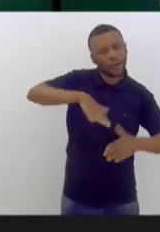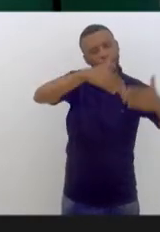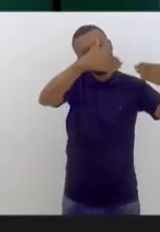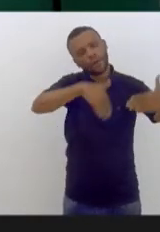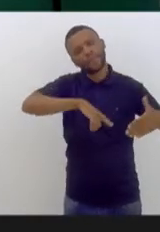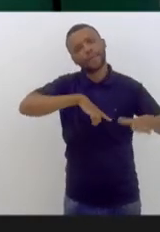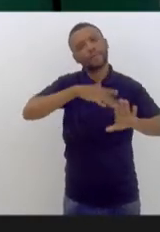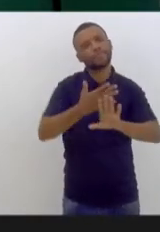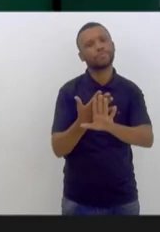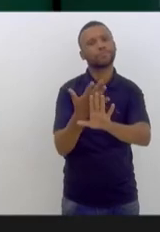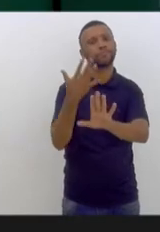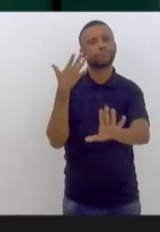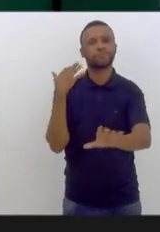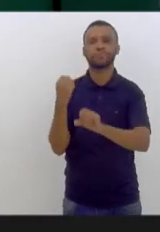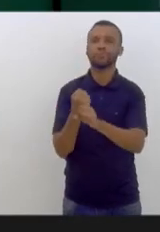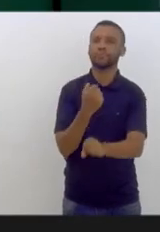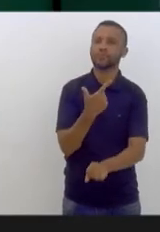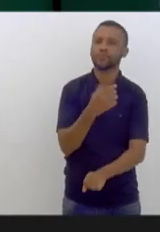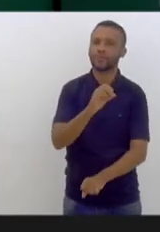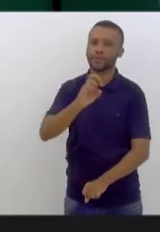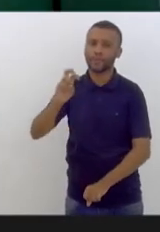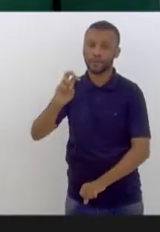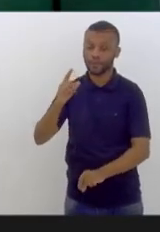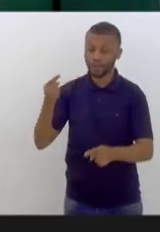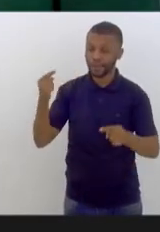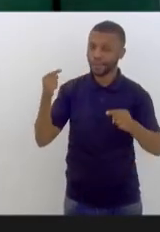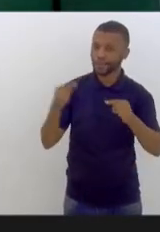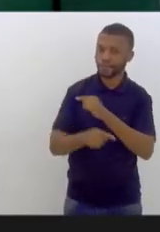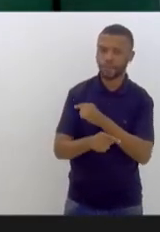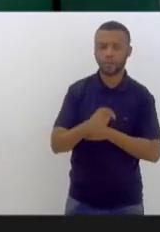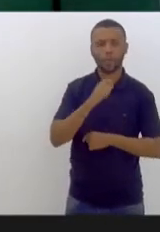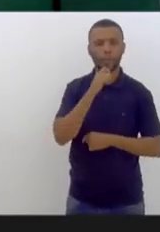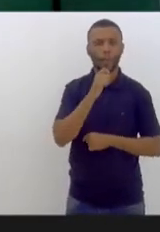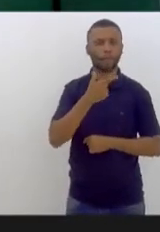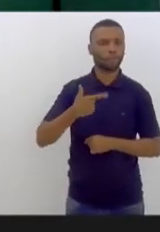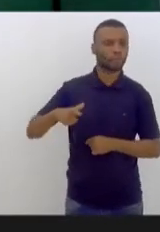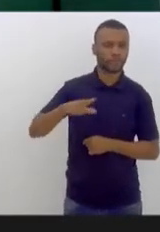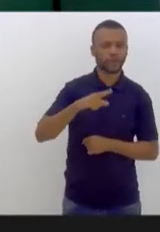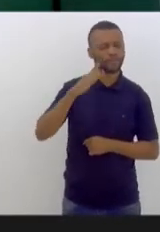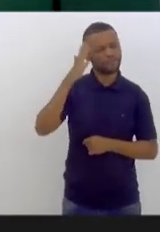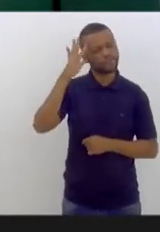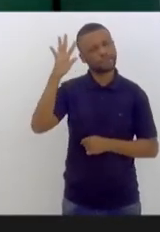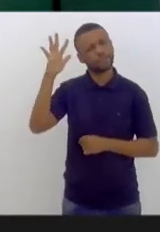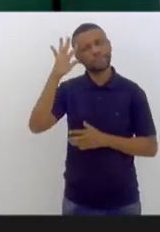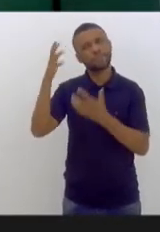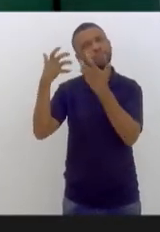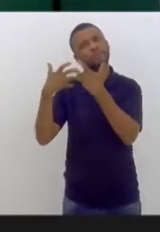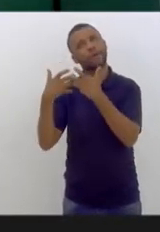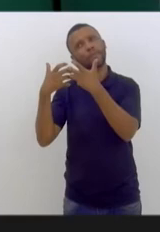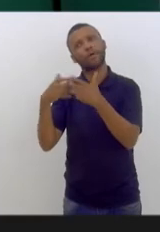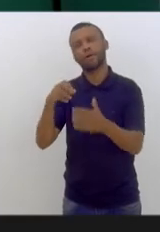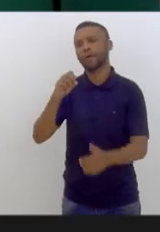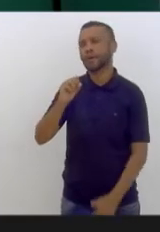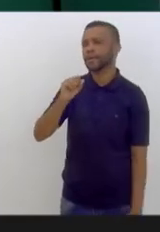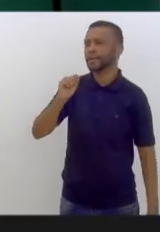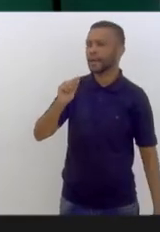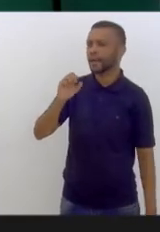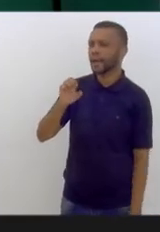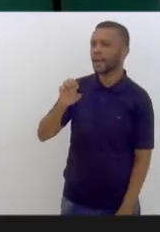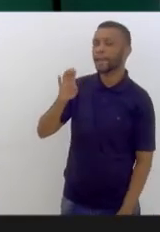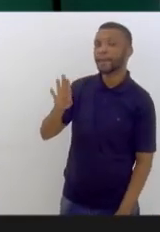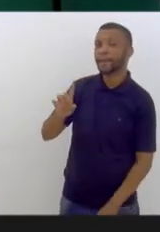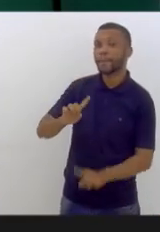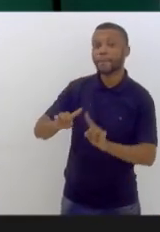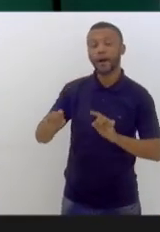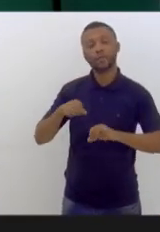desde 2005 e não teve interrupção. Então, assim, podemos pensar num, podemos pensar no Saerge, mas eu já deixo claro que o regime